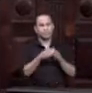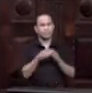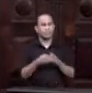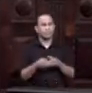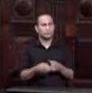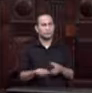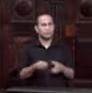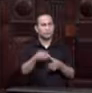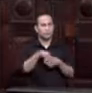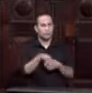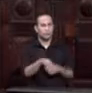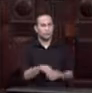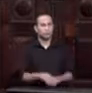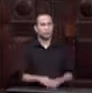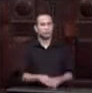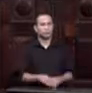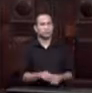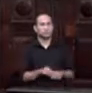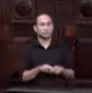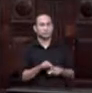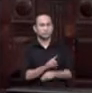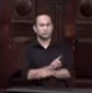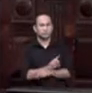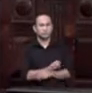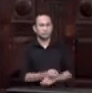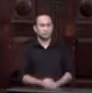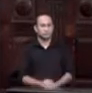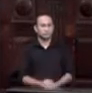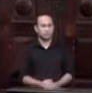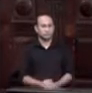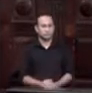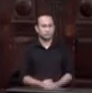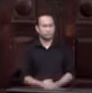e deputadas em favor desse destaque.